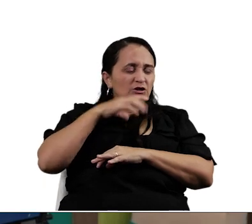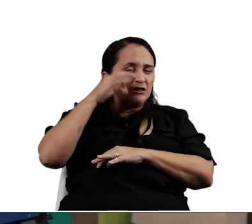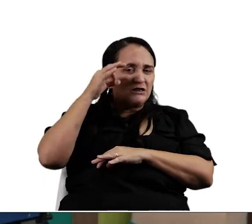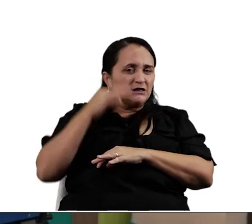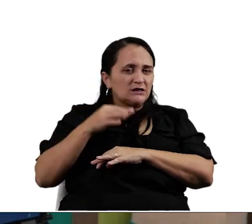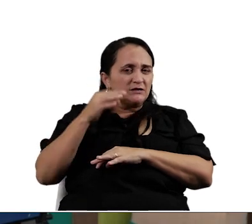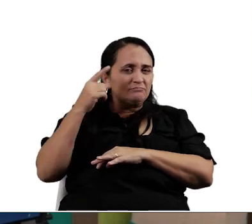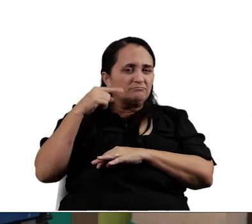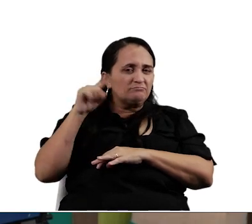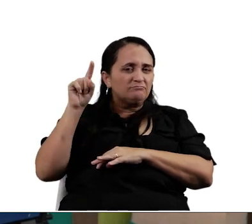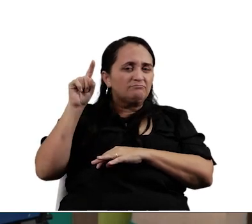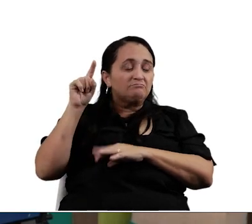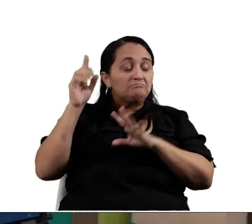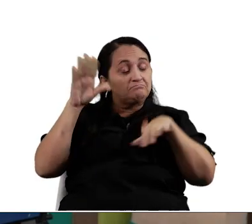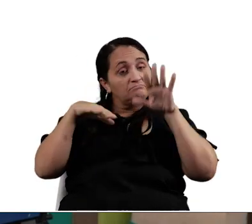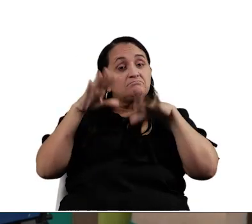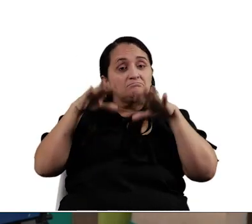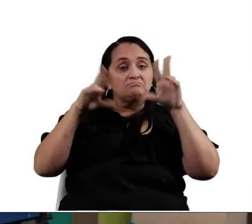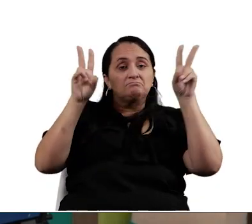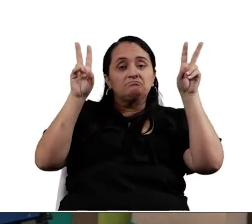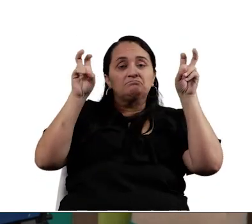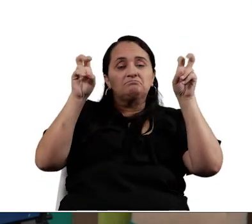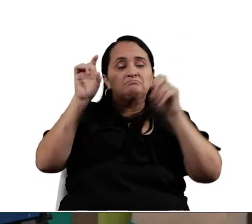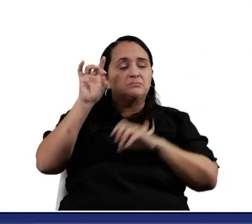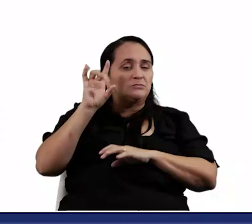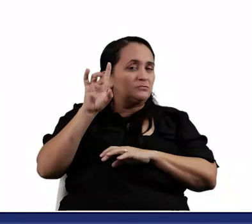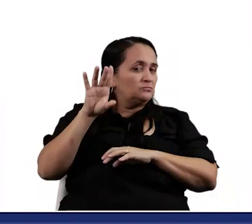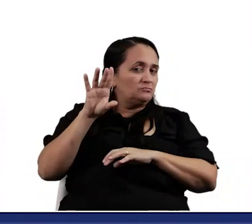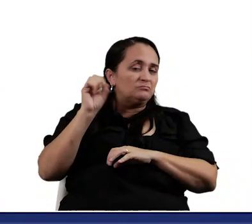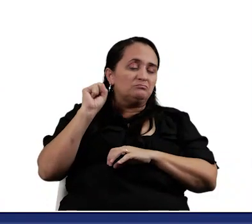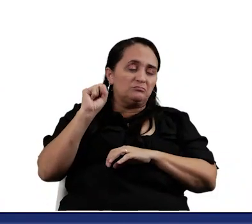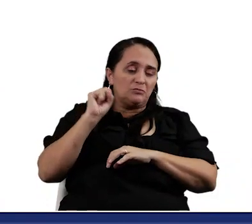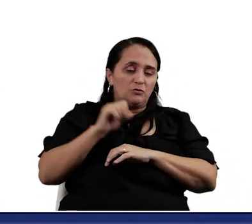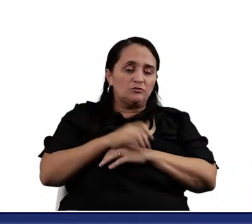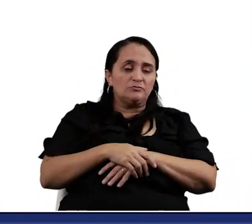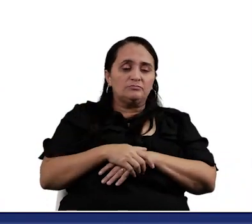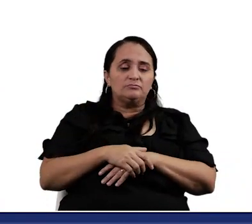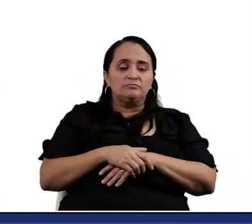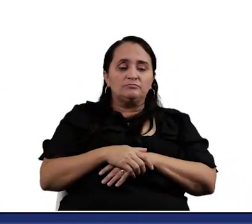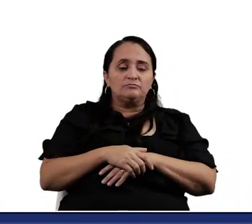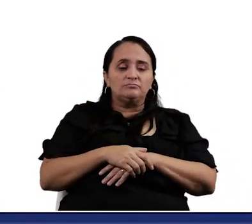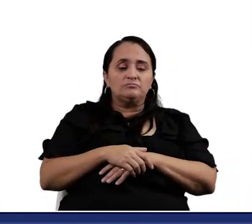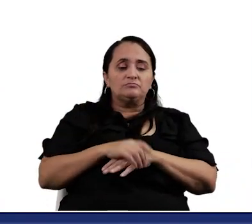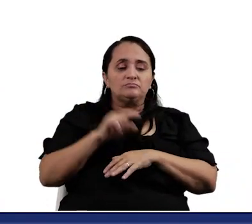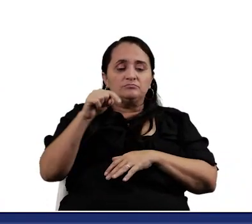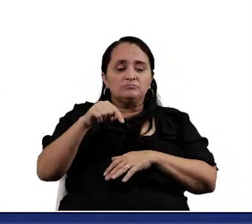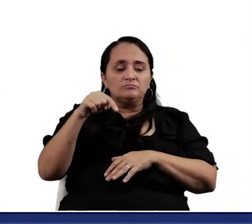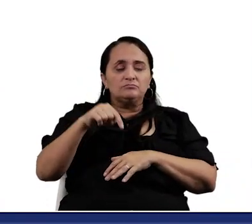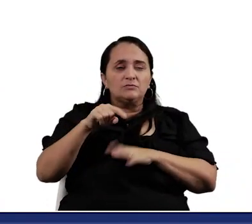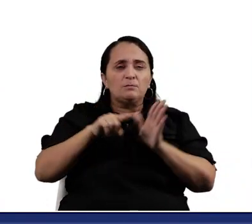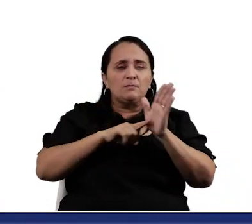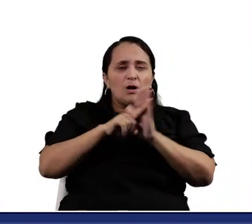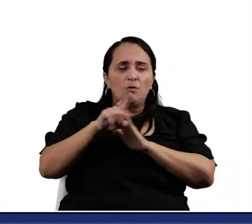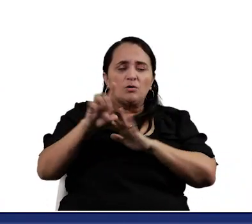gente consegue acertar o título de uma história só de ver a imagem, não é verdade? Vamos lá. A história é sobre qual animal? Olha lá.